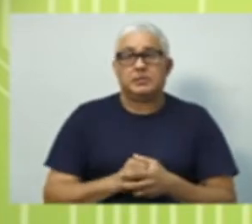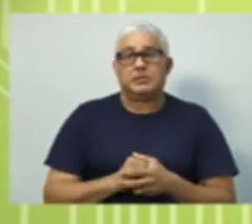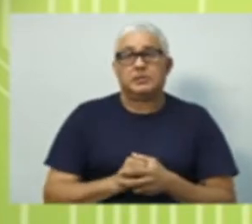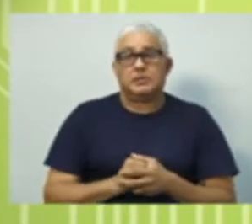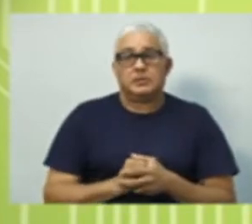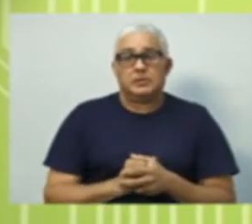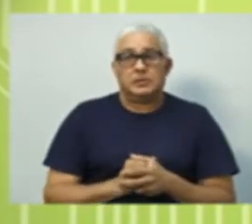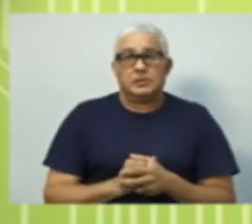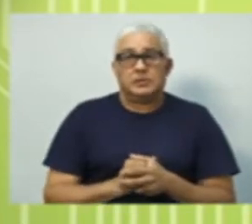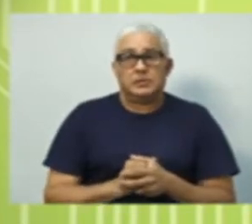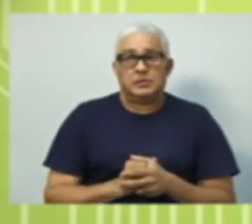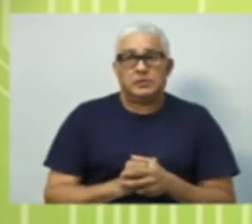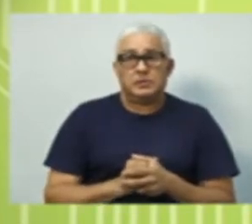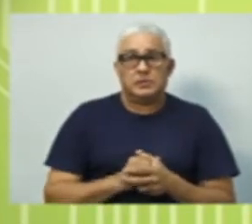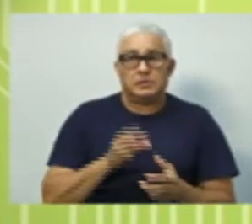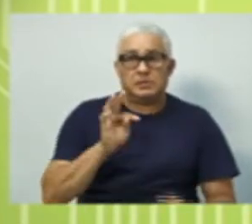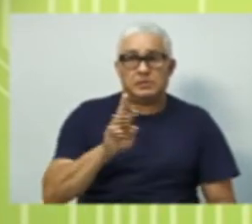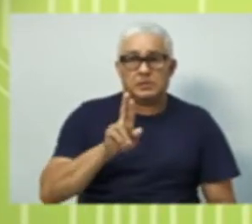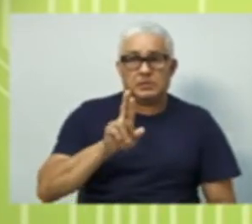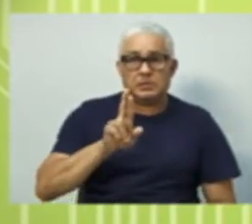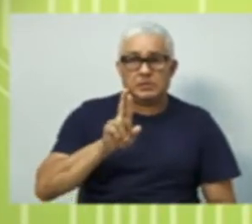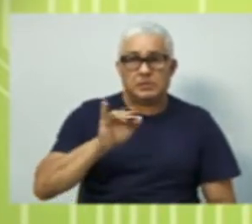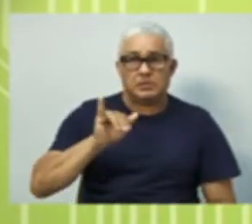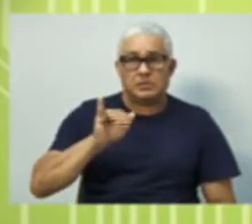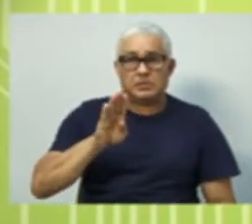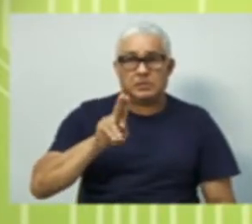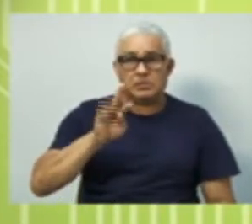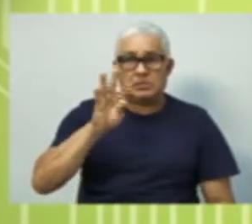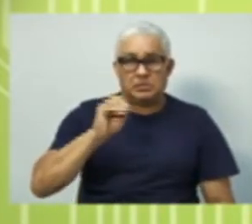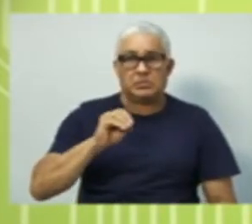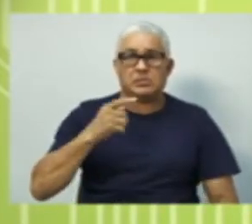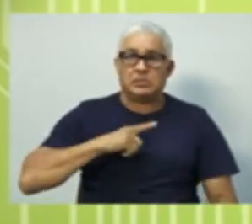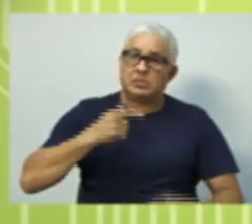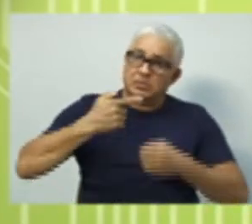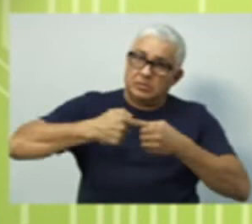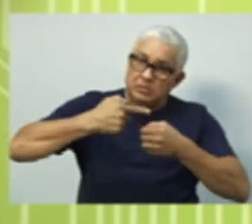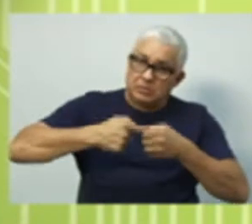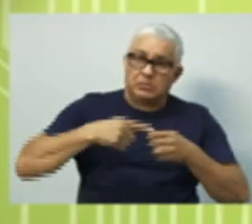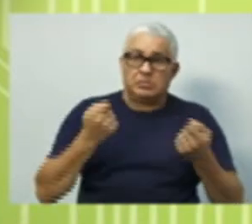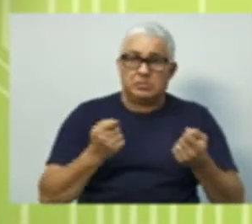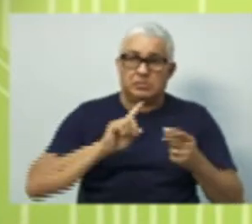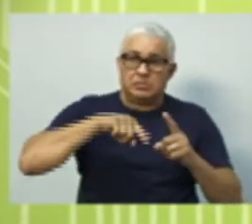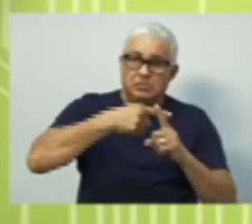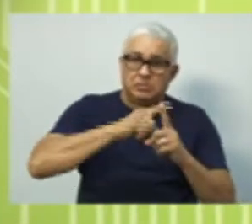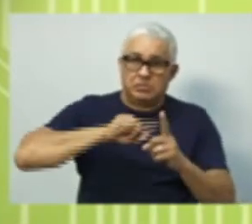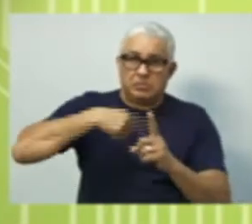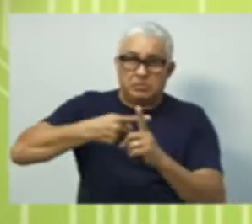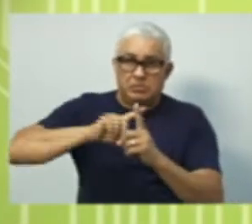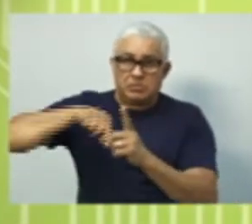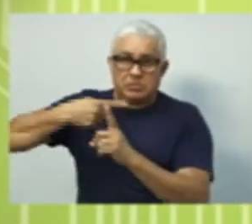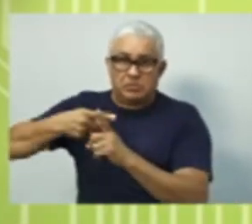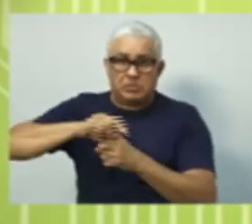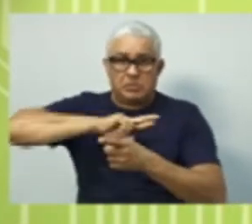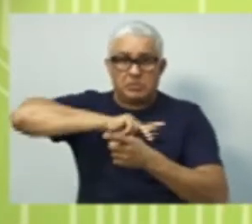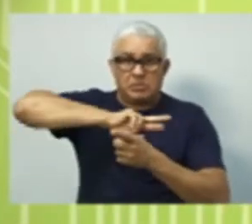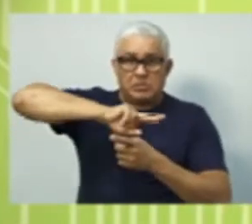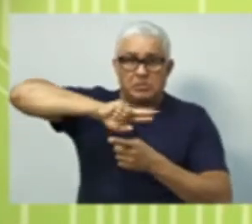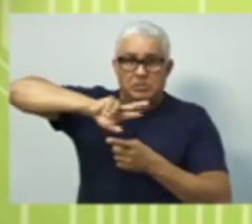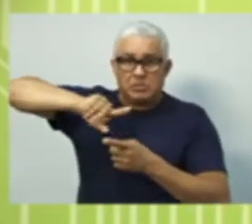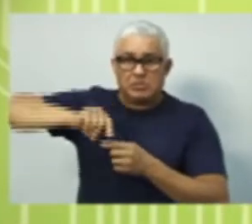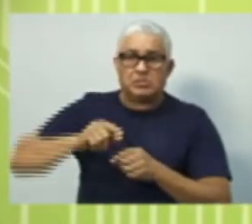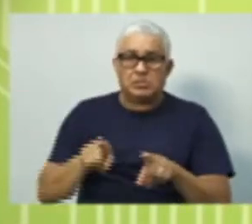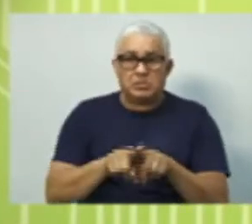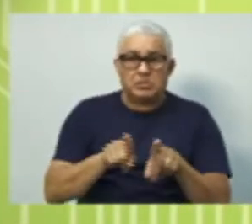e controlar, começar a acompanhar os preços, quando chega no mês de outubro, novembro, os preços começam